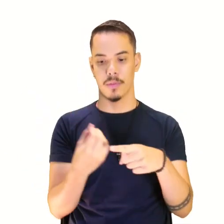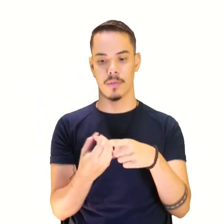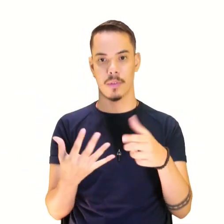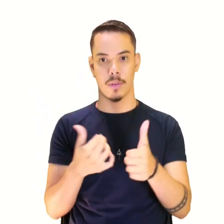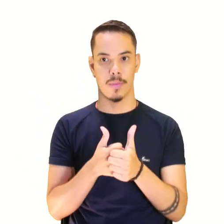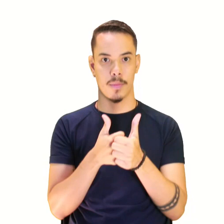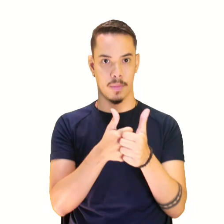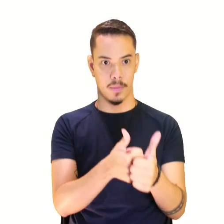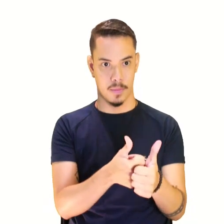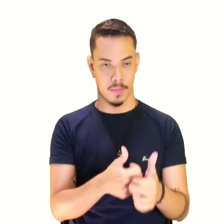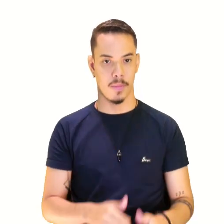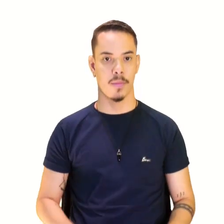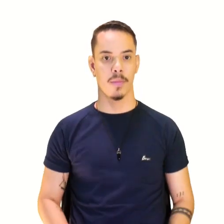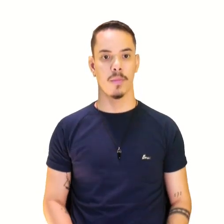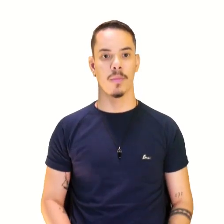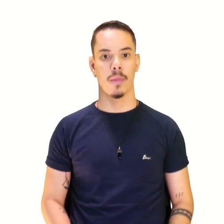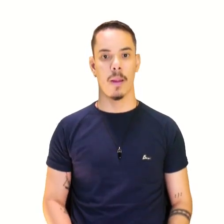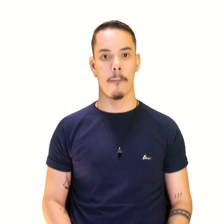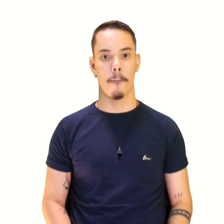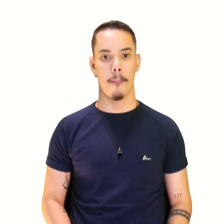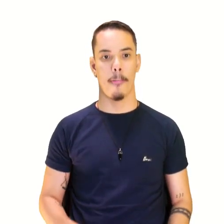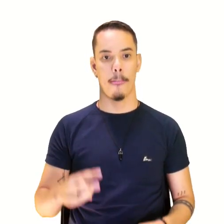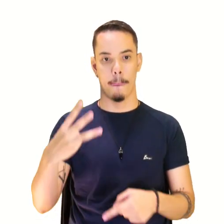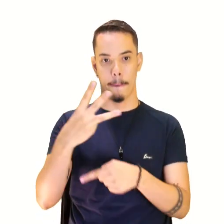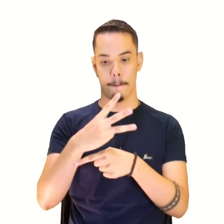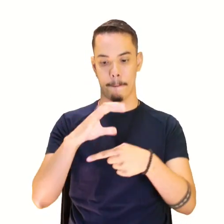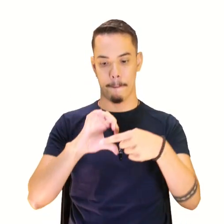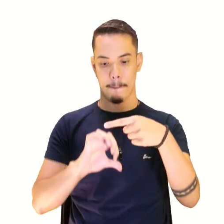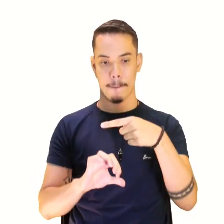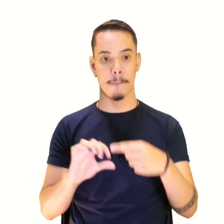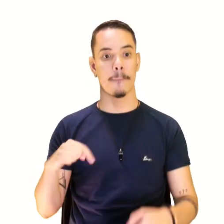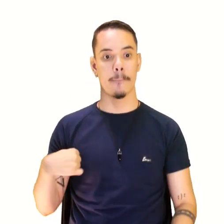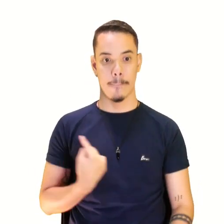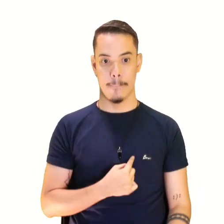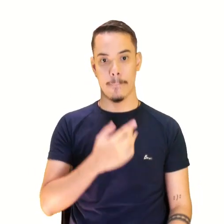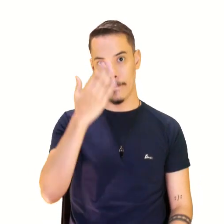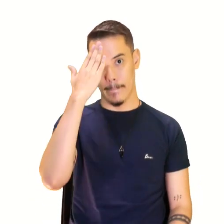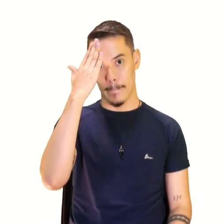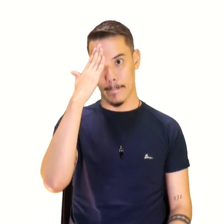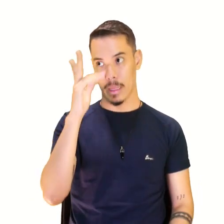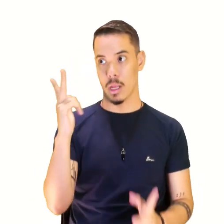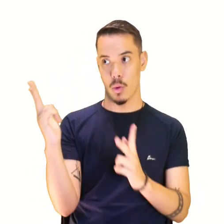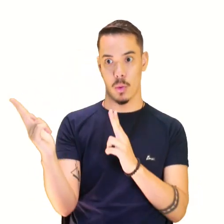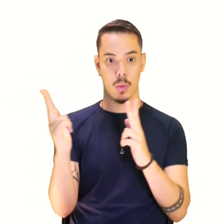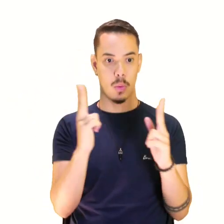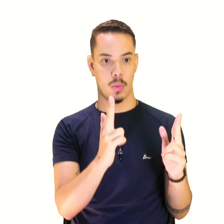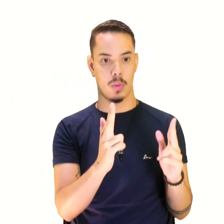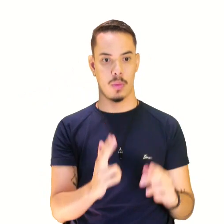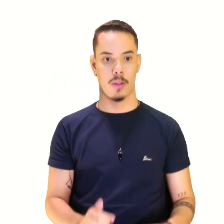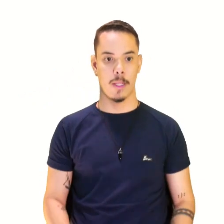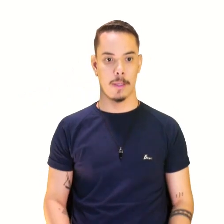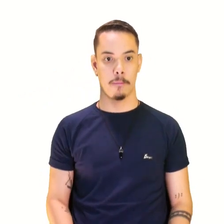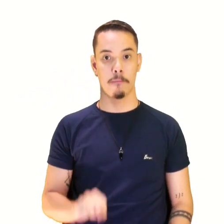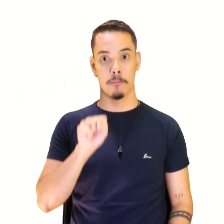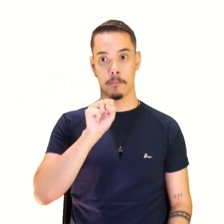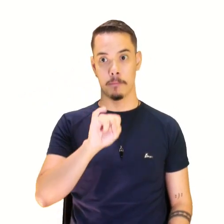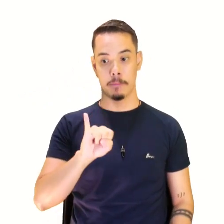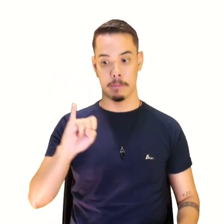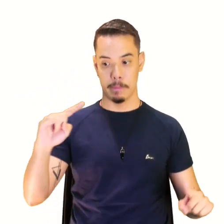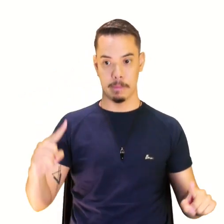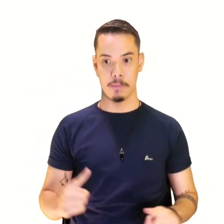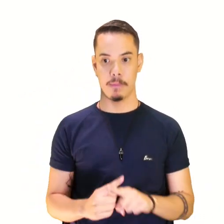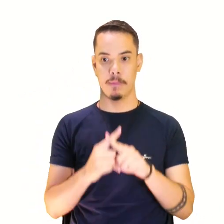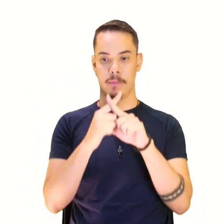É isso. Olha lá, 1/3 e 3/9. São frações equivalentes. Sim, olha, e se eu fizer a multiplicação